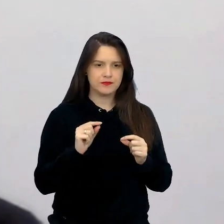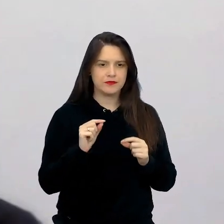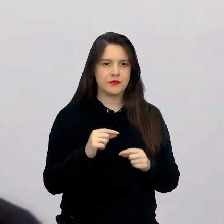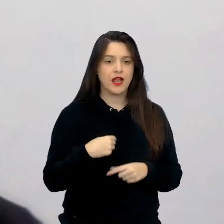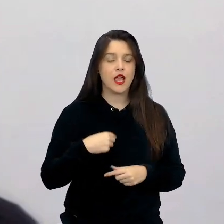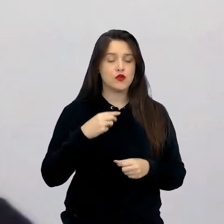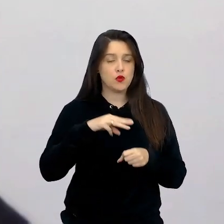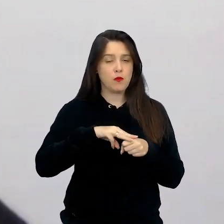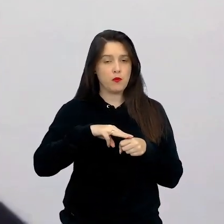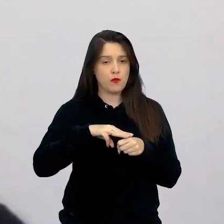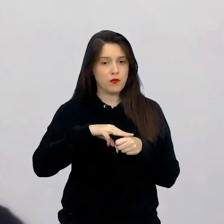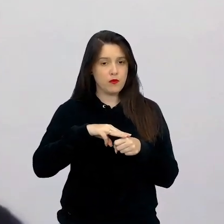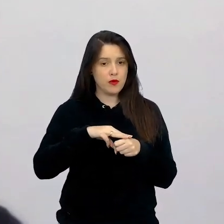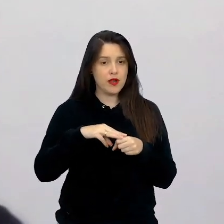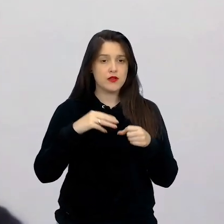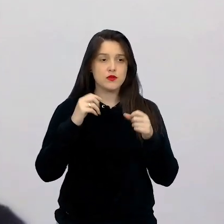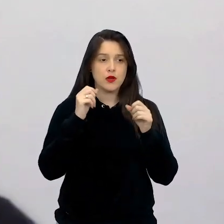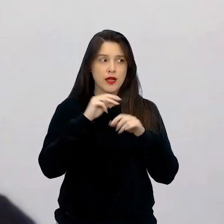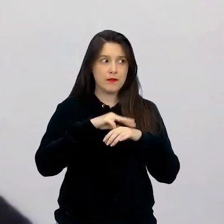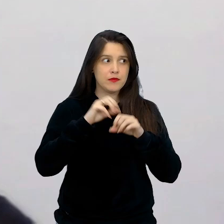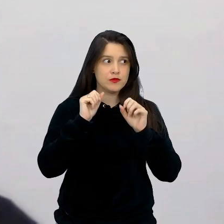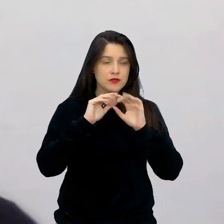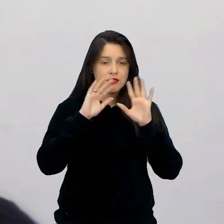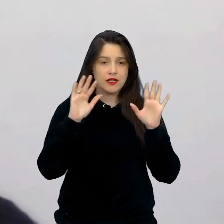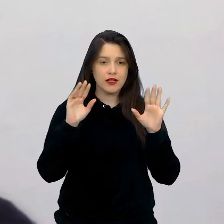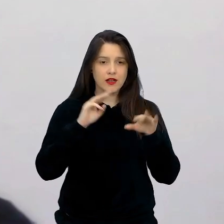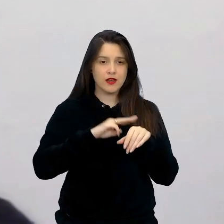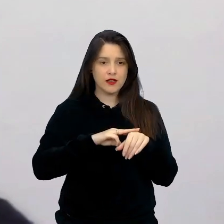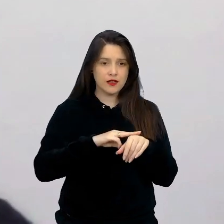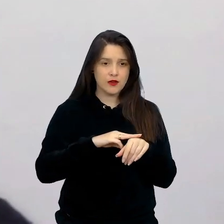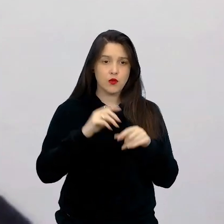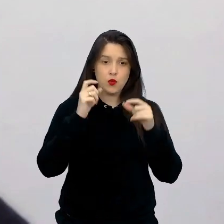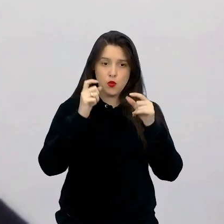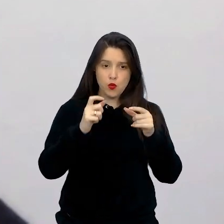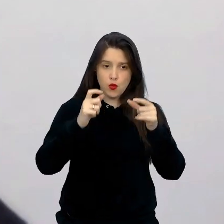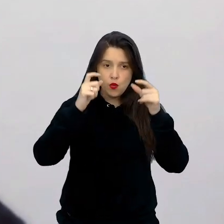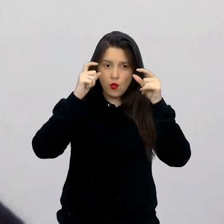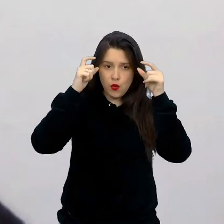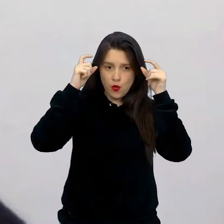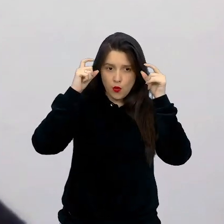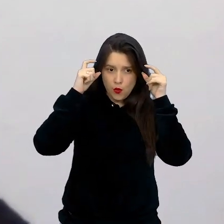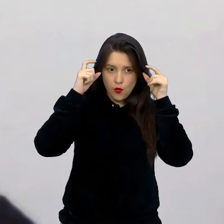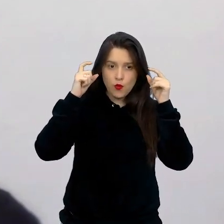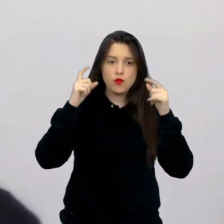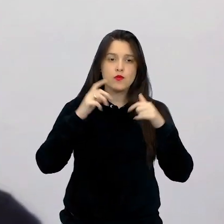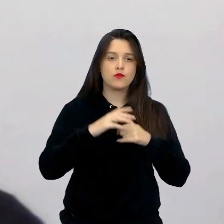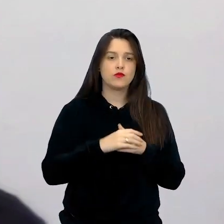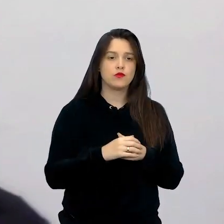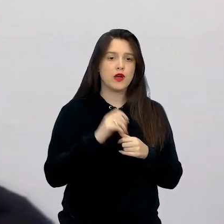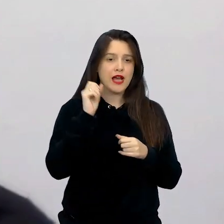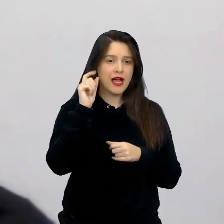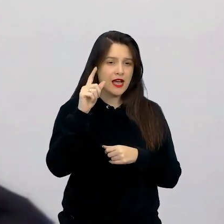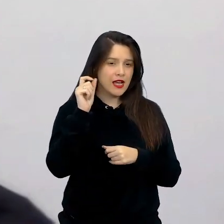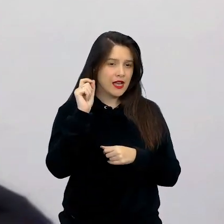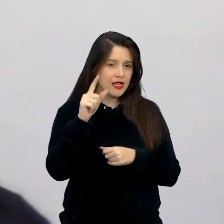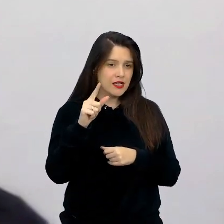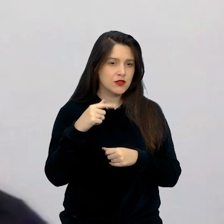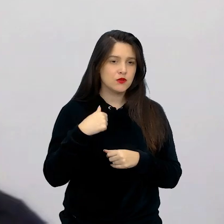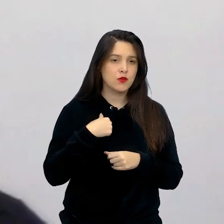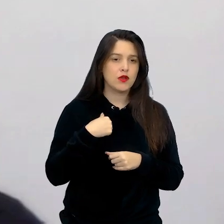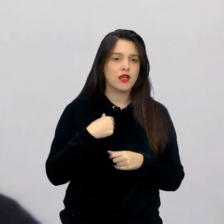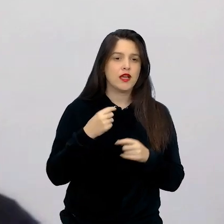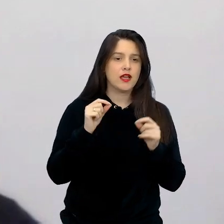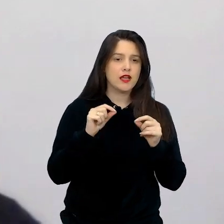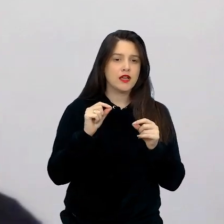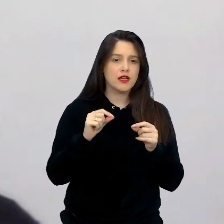sou morena, tenho os olhos claros, eu estou usando um óculos de armação azul. O meu cabelo